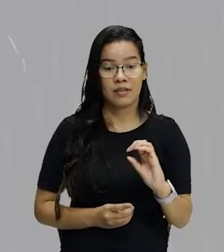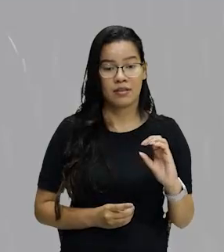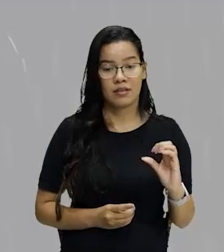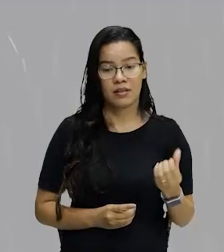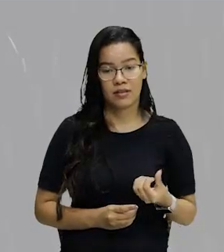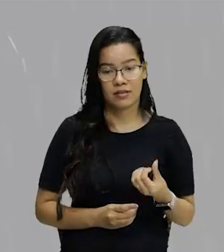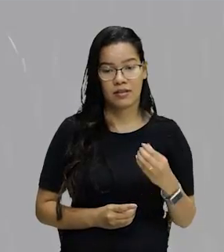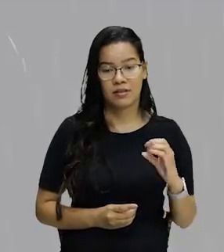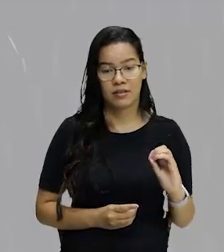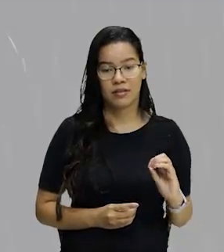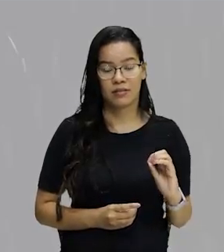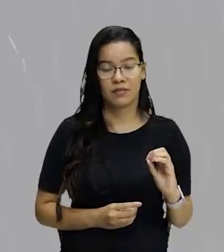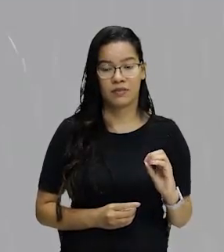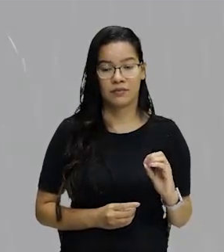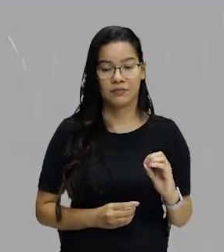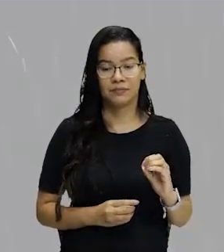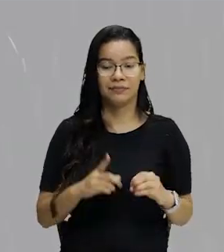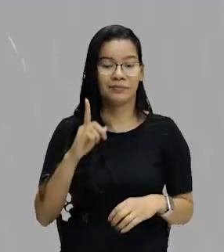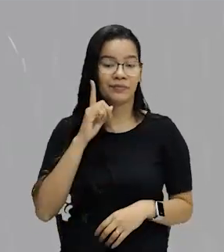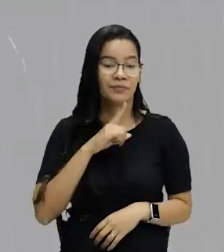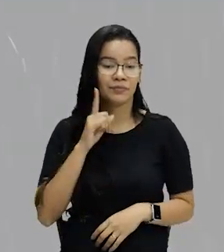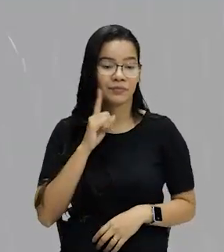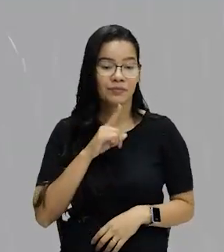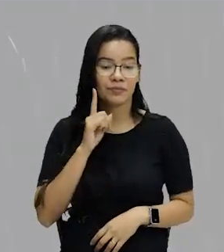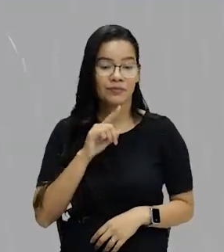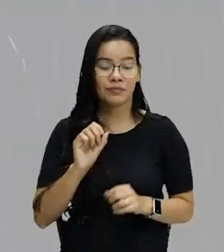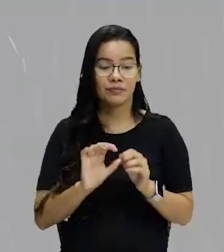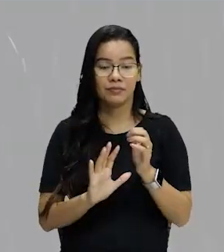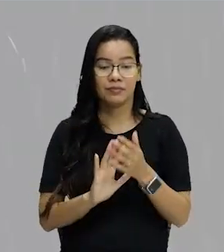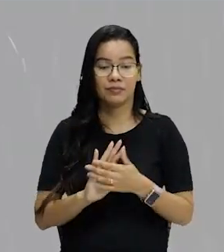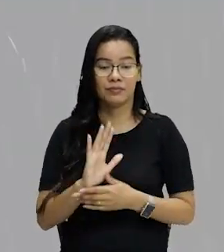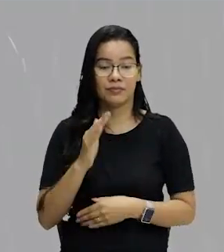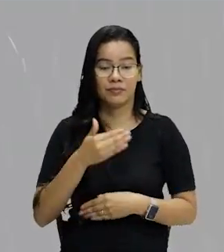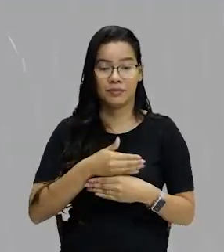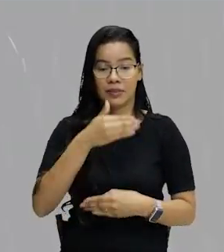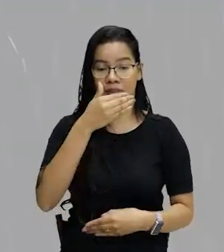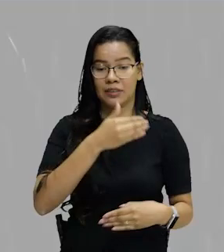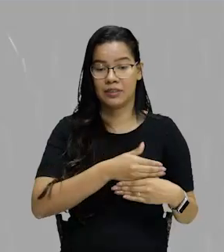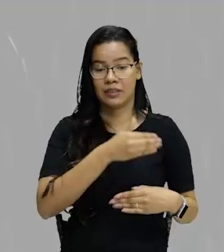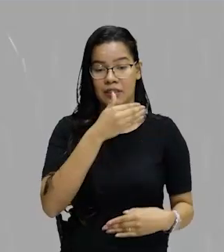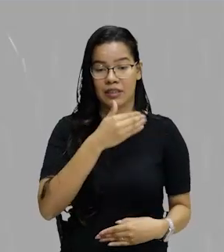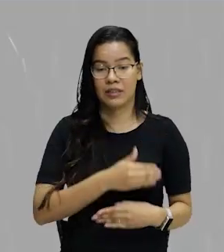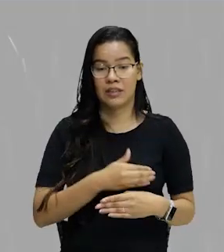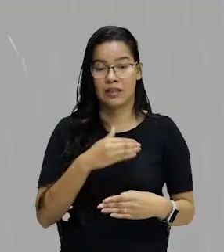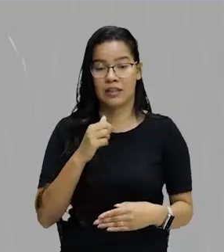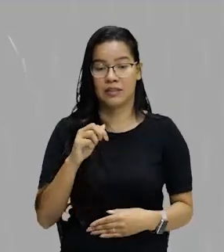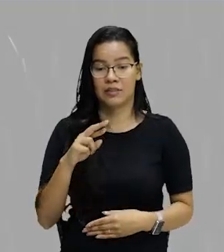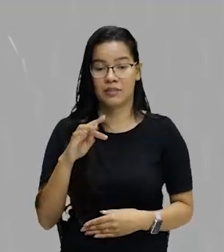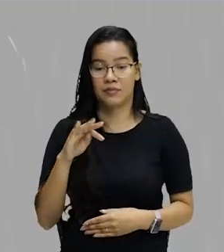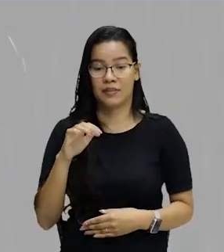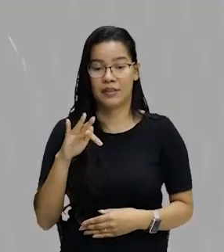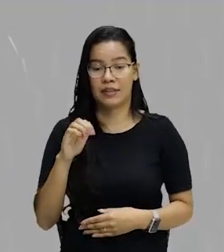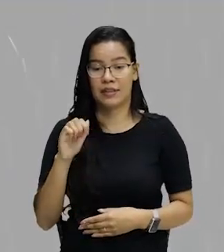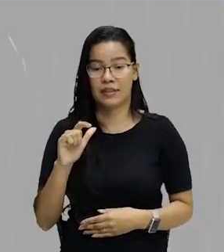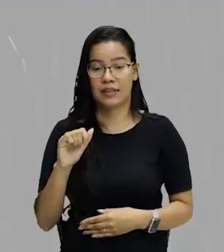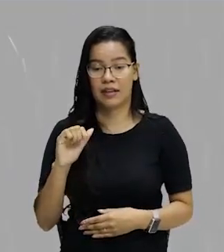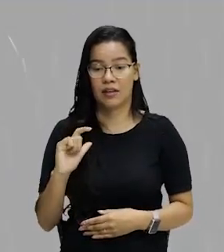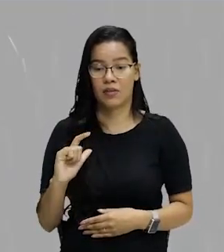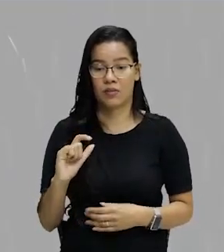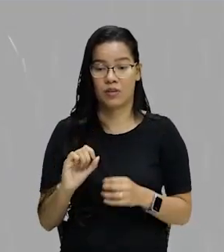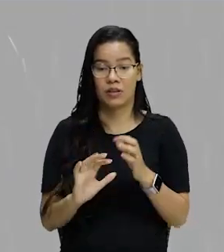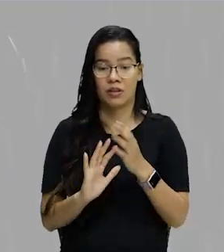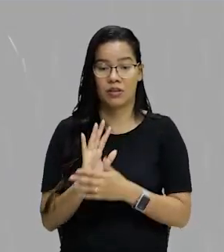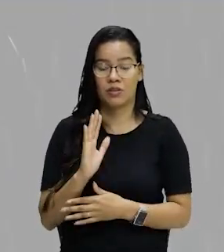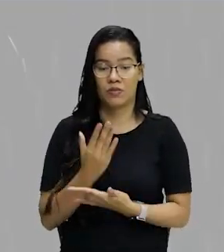1960, nos Estados Unidos, e a criação das paredes de escalada artificial, ou indoor, construída